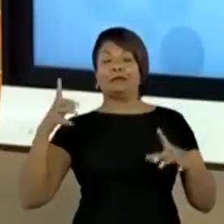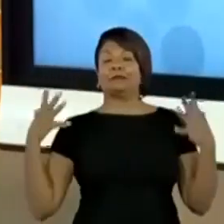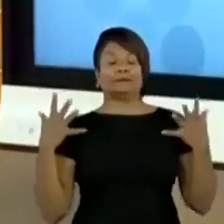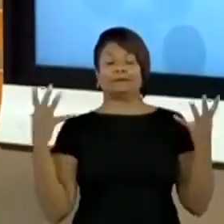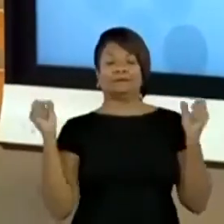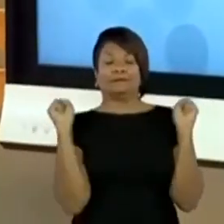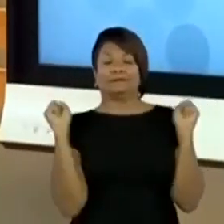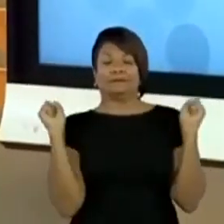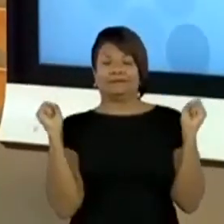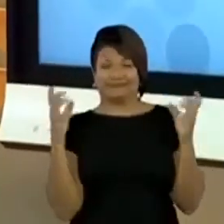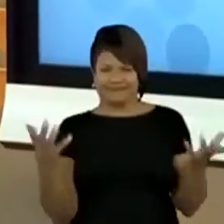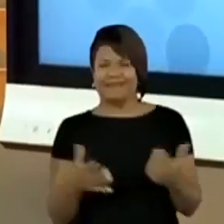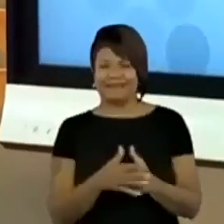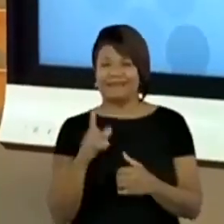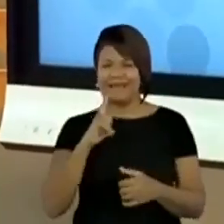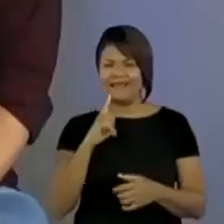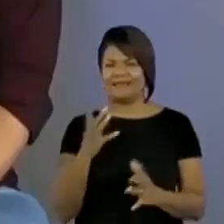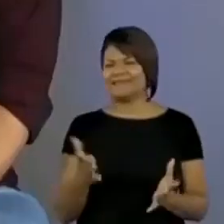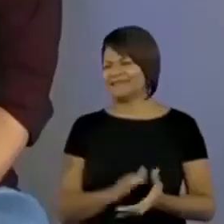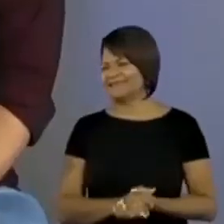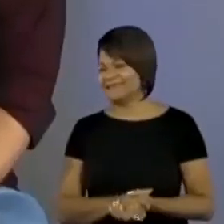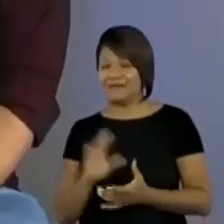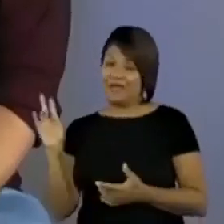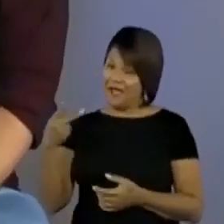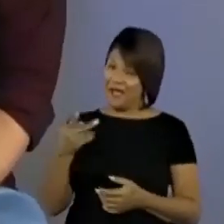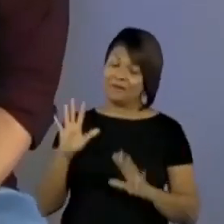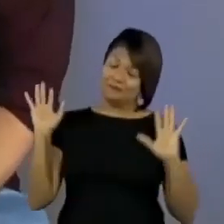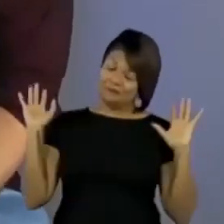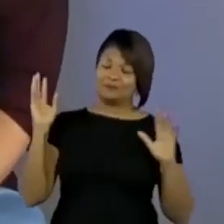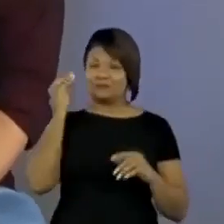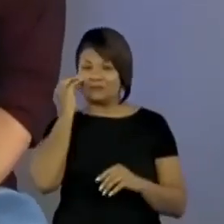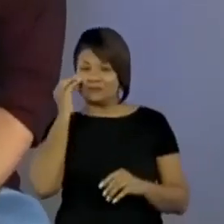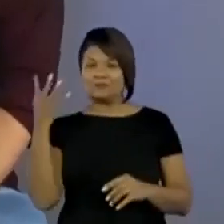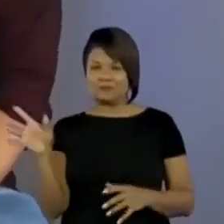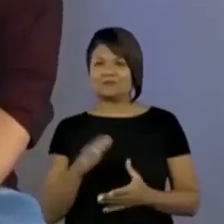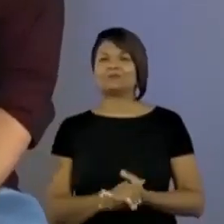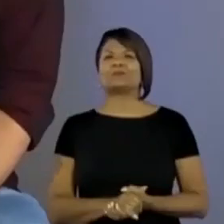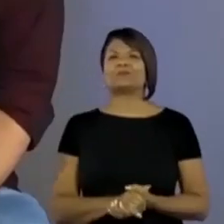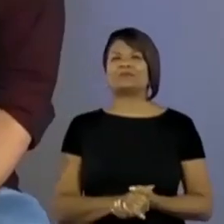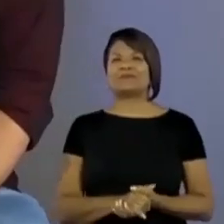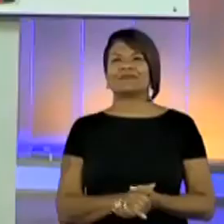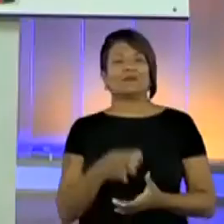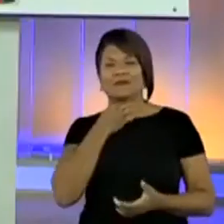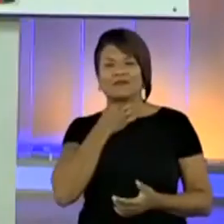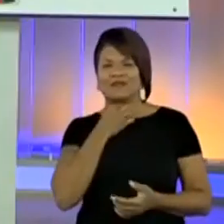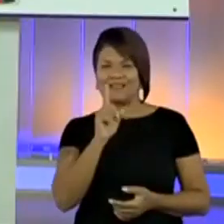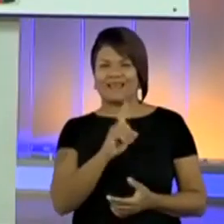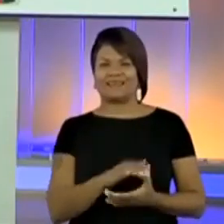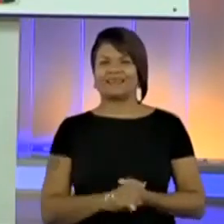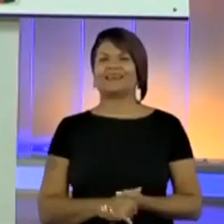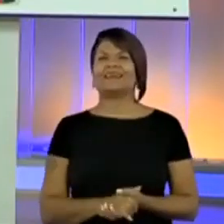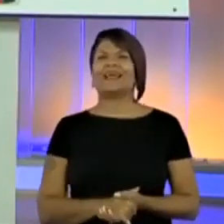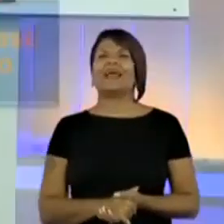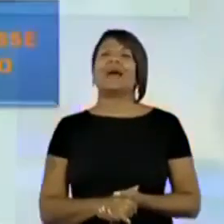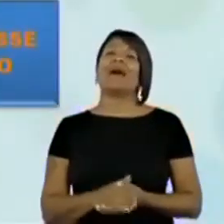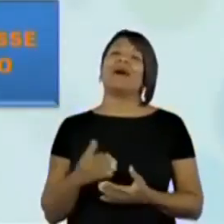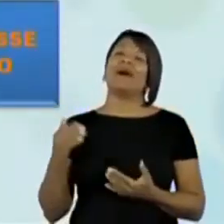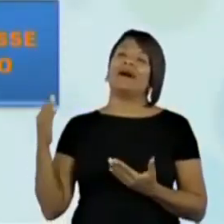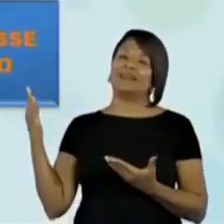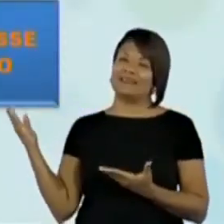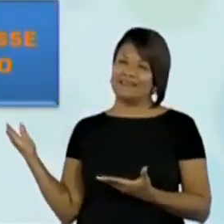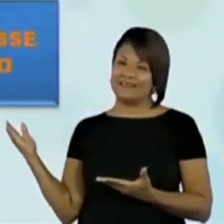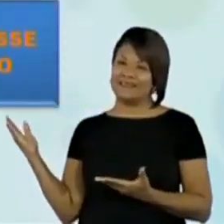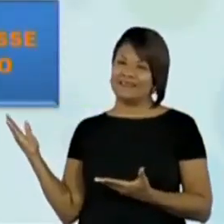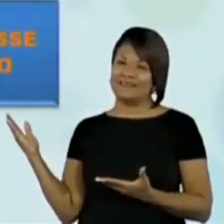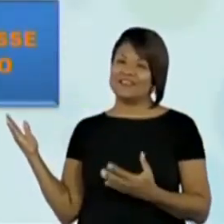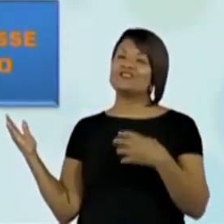errar? Não tem problema. Tá, faz parte da tentativa do Rodrigo. Vamos lá. Não é com esse sotaque, né? Olha lá. Aí, gente, errei. Com esse